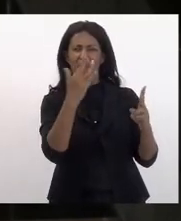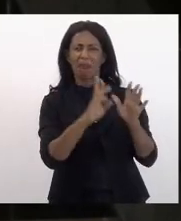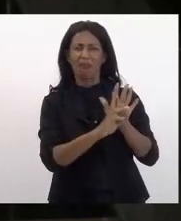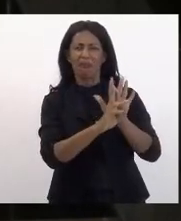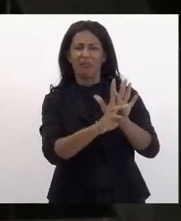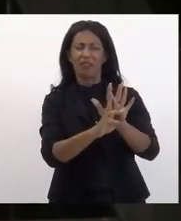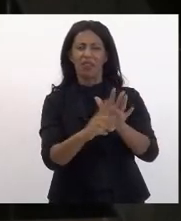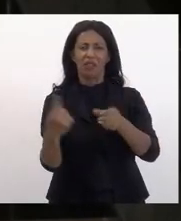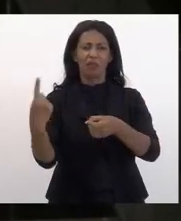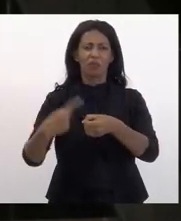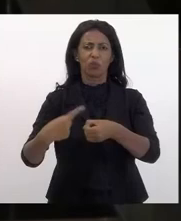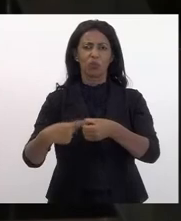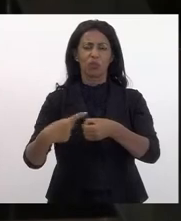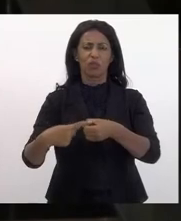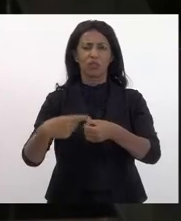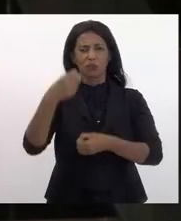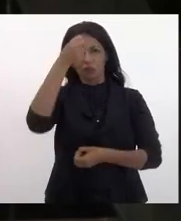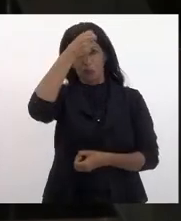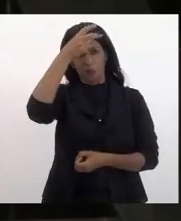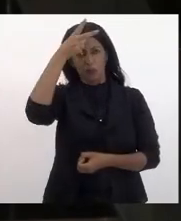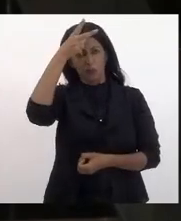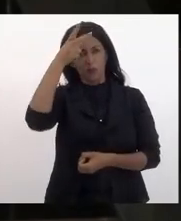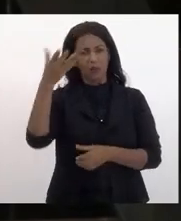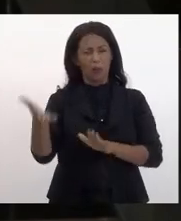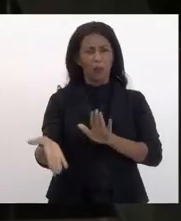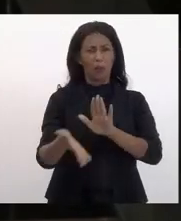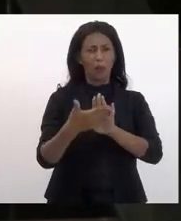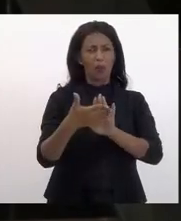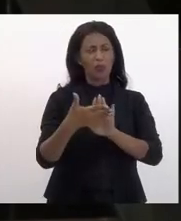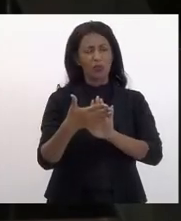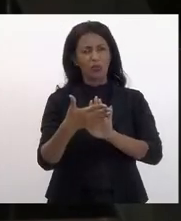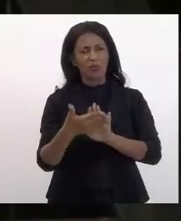do município do Rio de Janeiro, que estão pautando,